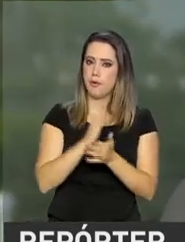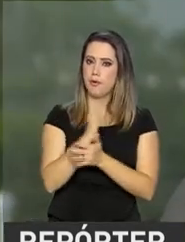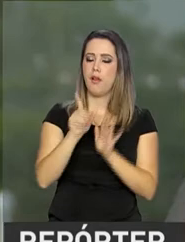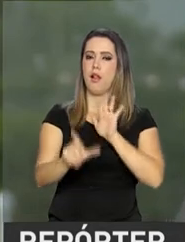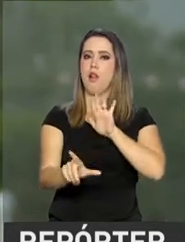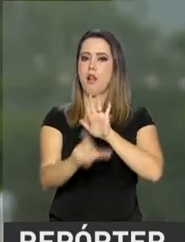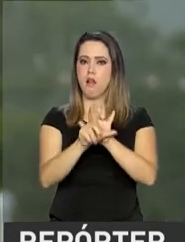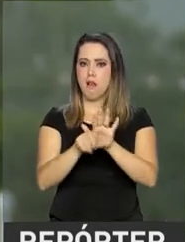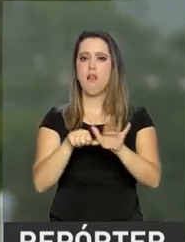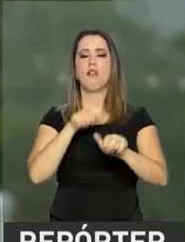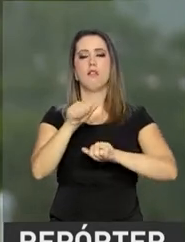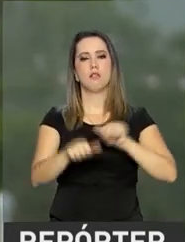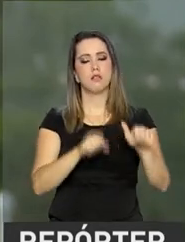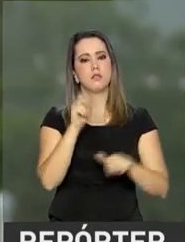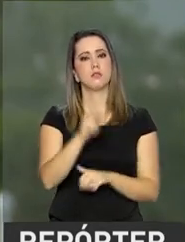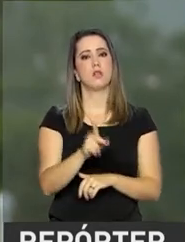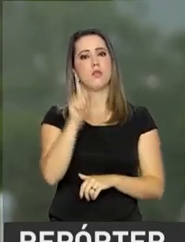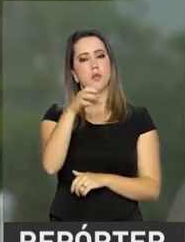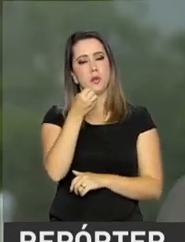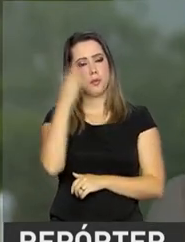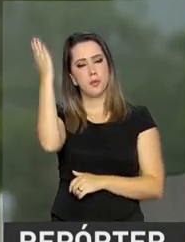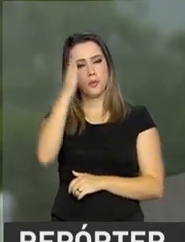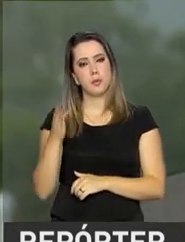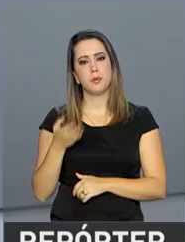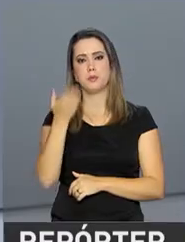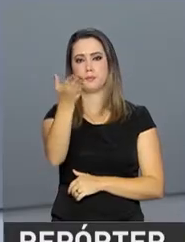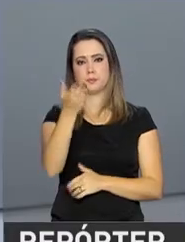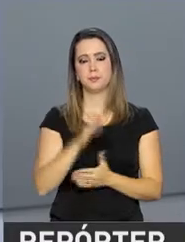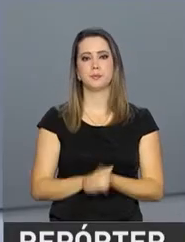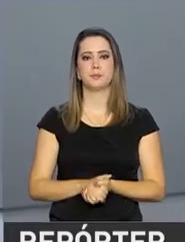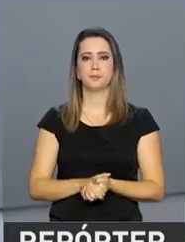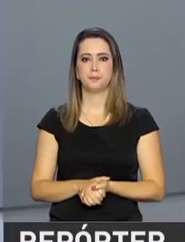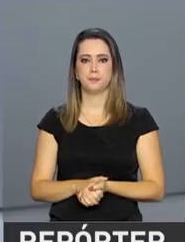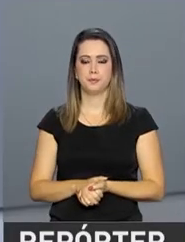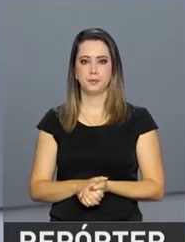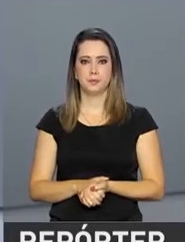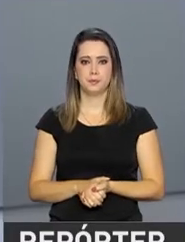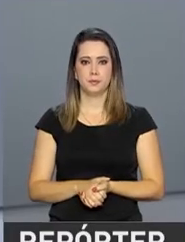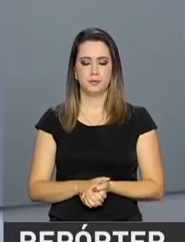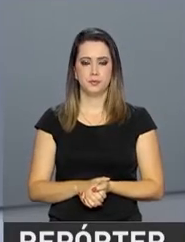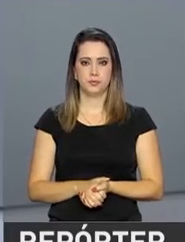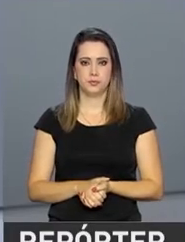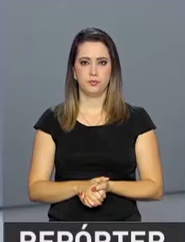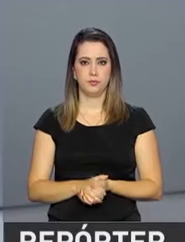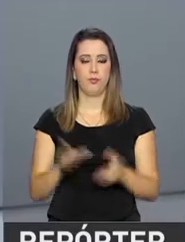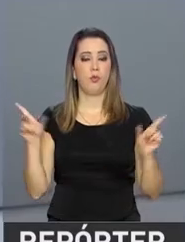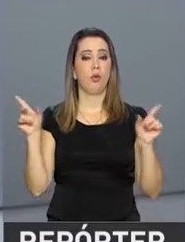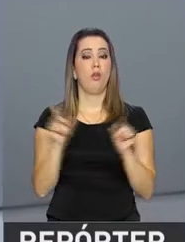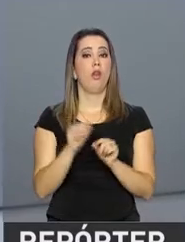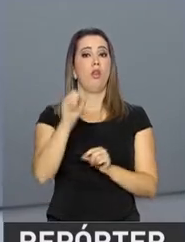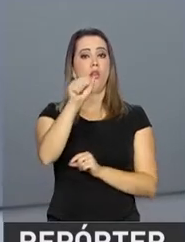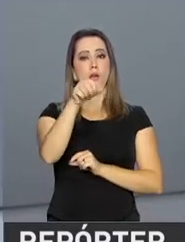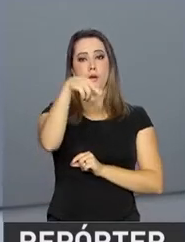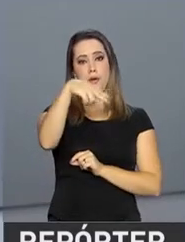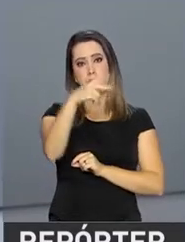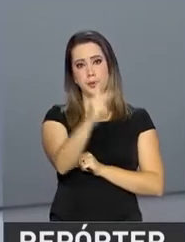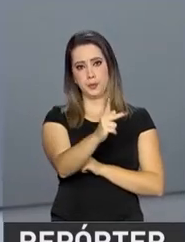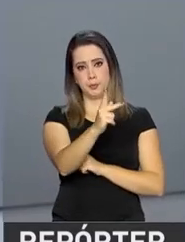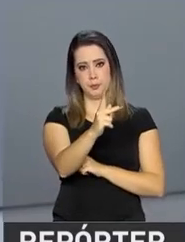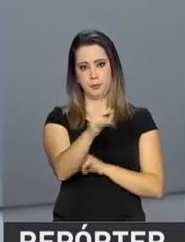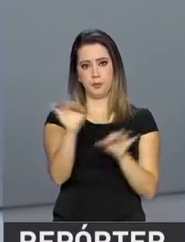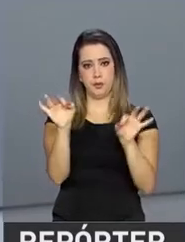é bom para o brasil e é bom pra você a agência nacional do petróleo gás natural e